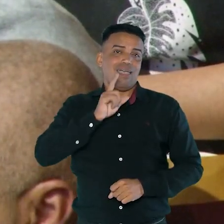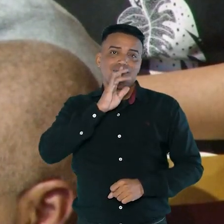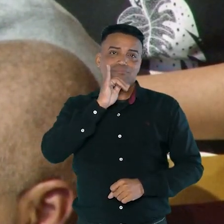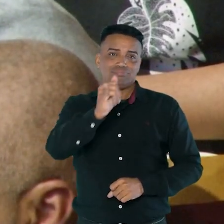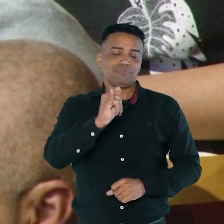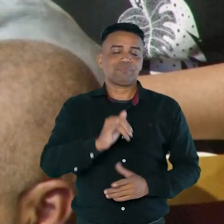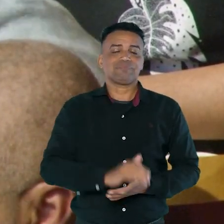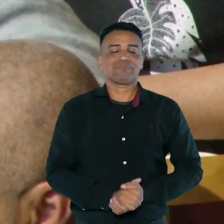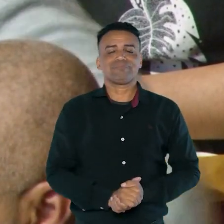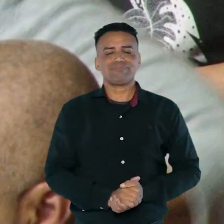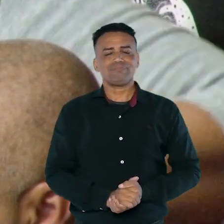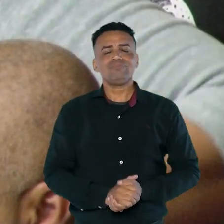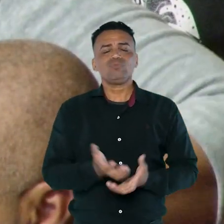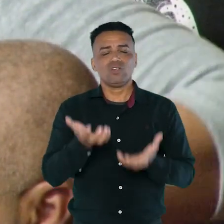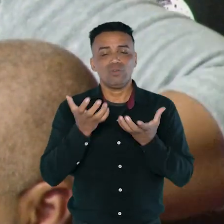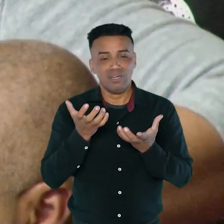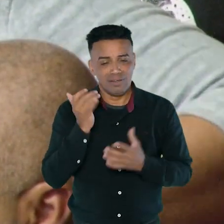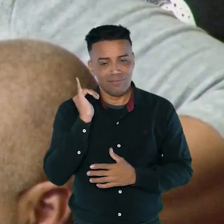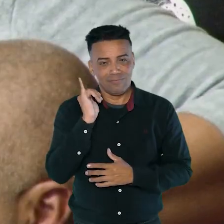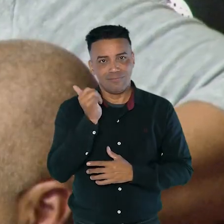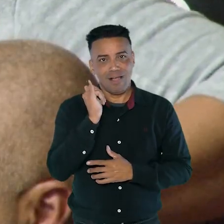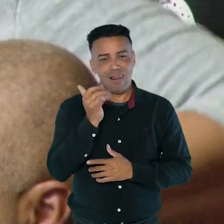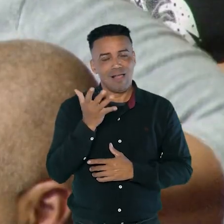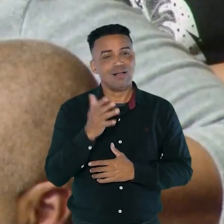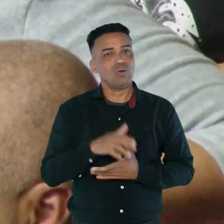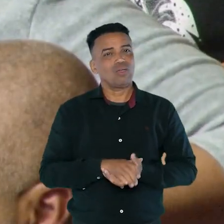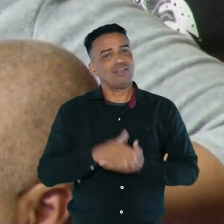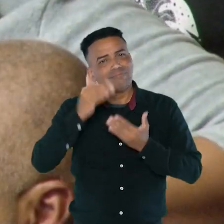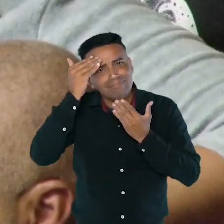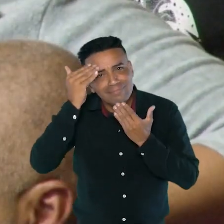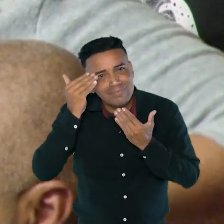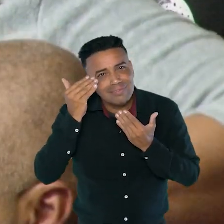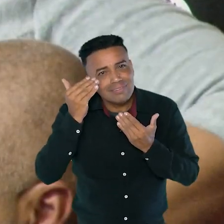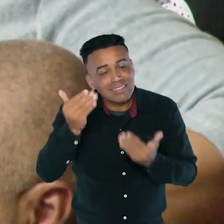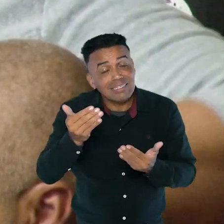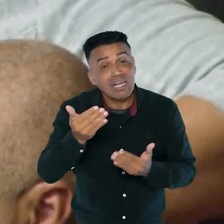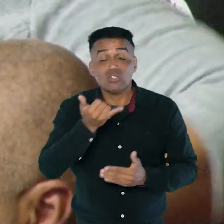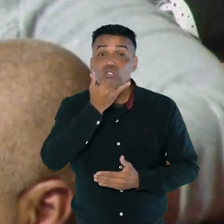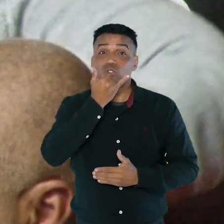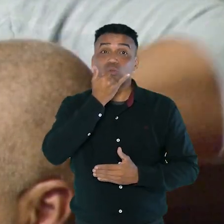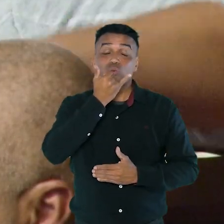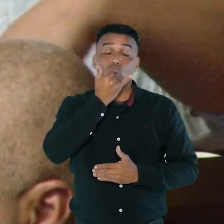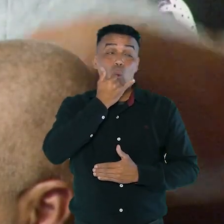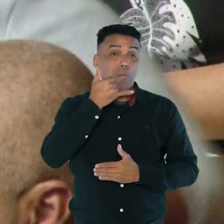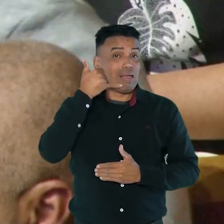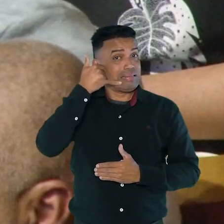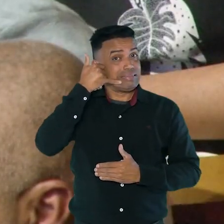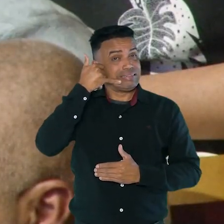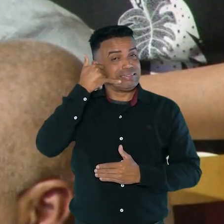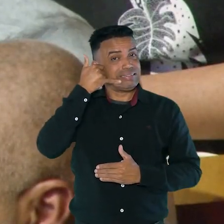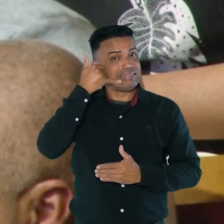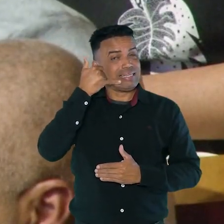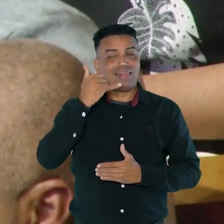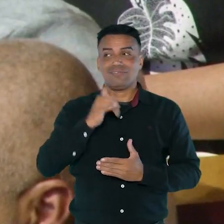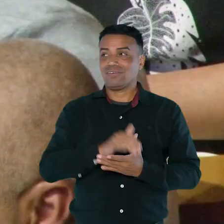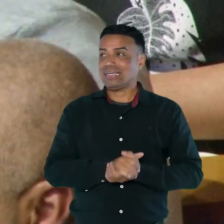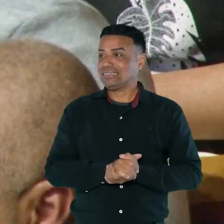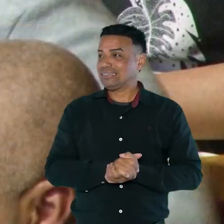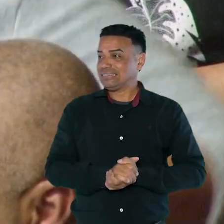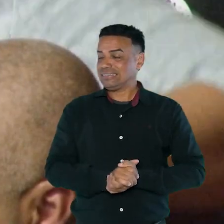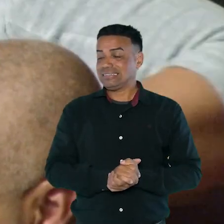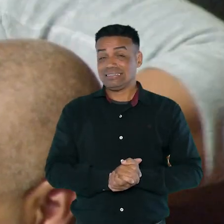Eu queria falar sobre gratidão. Ai, gente, calma aí, desculpa. Eu amei